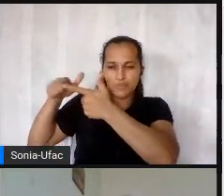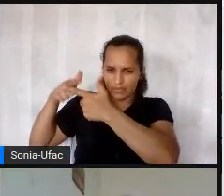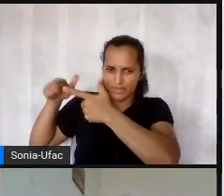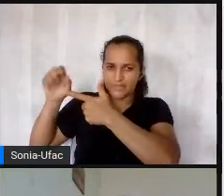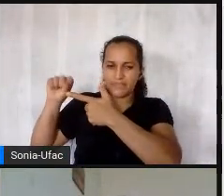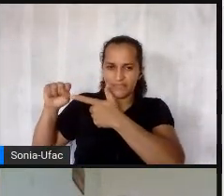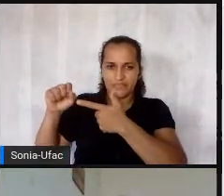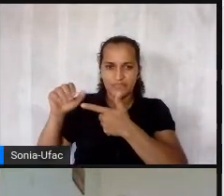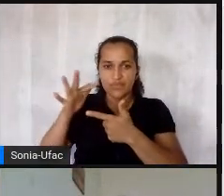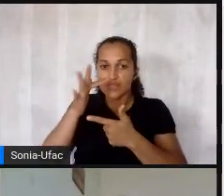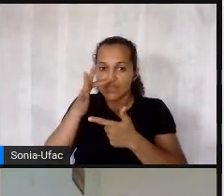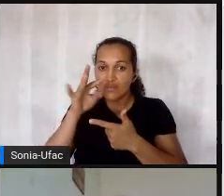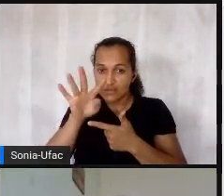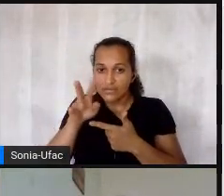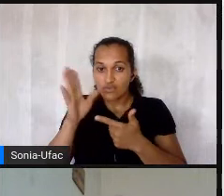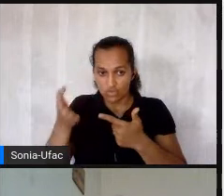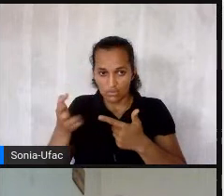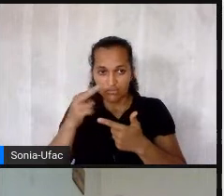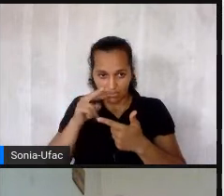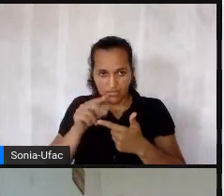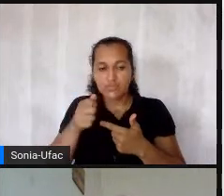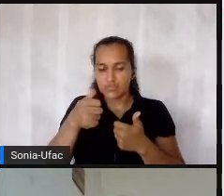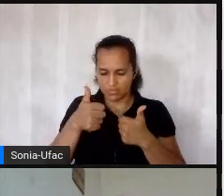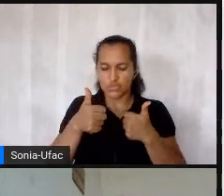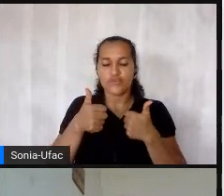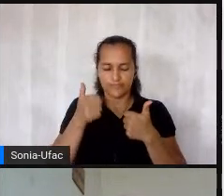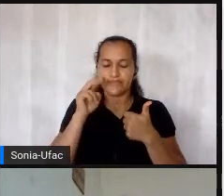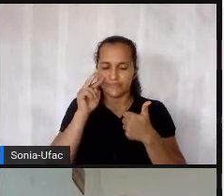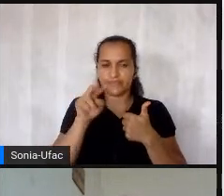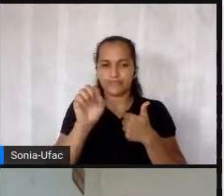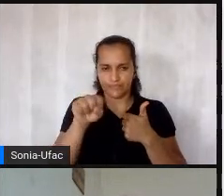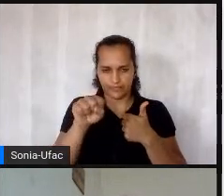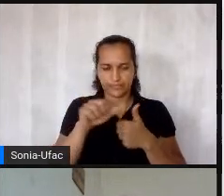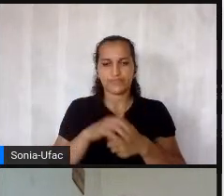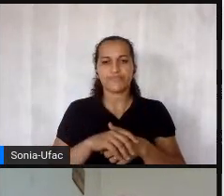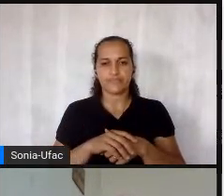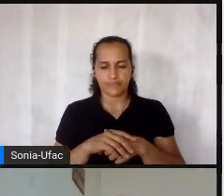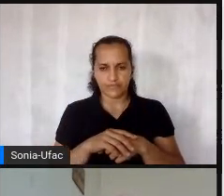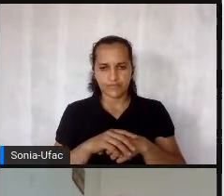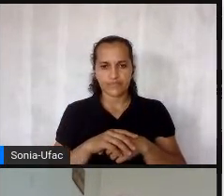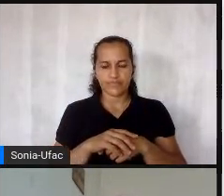Já estão vendo aí, gente? Já está aparecendo aí na tela de vocês?